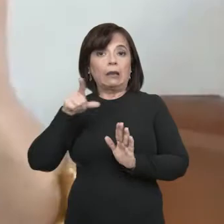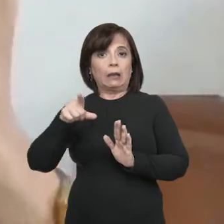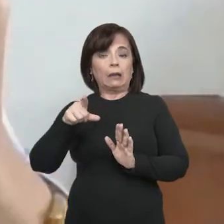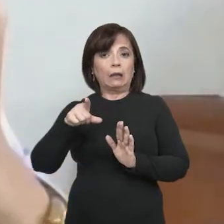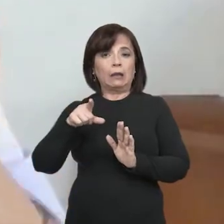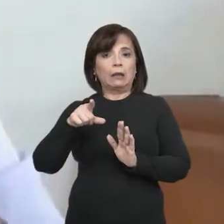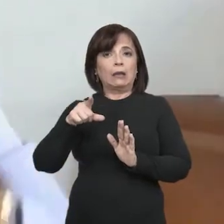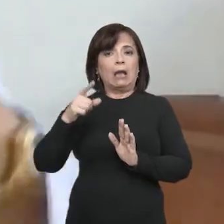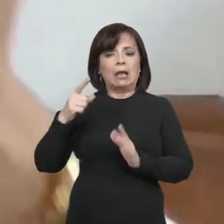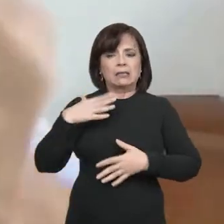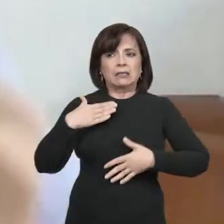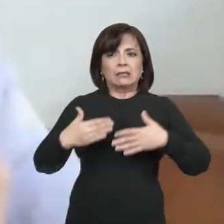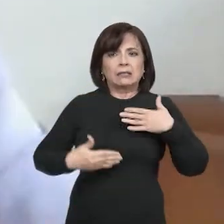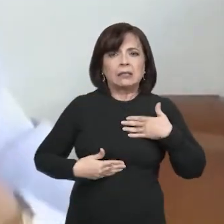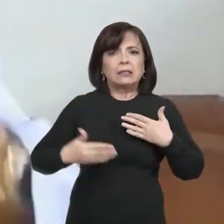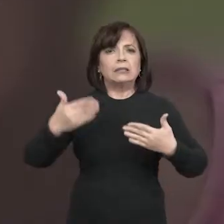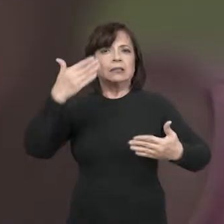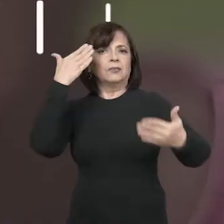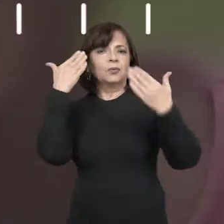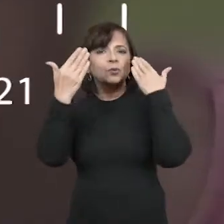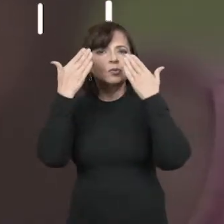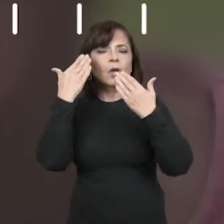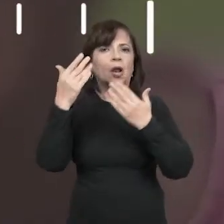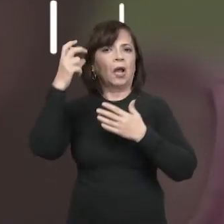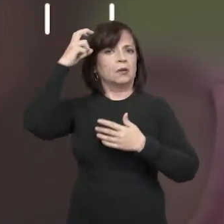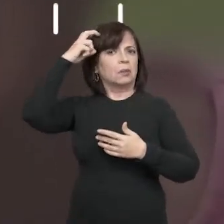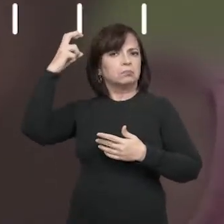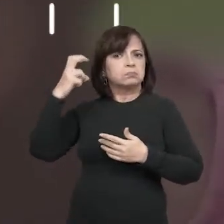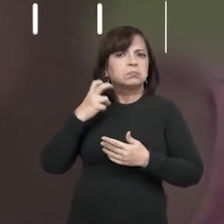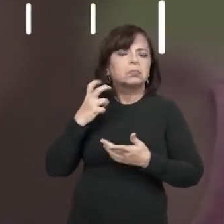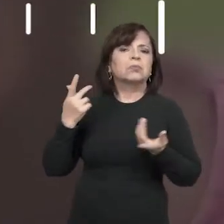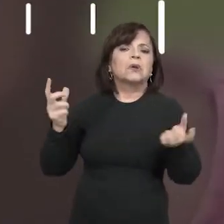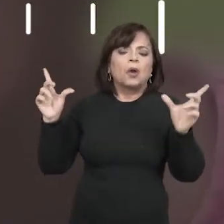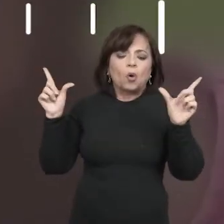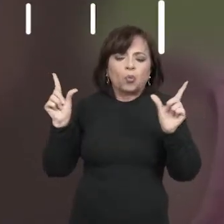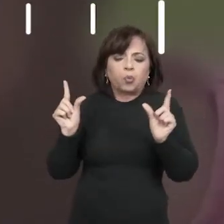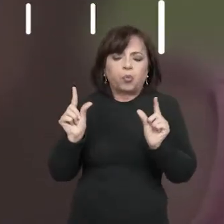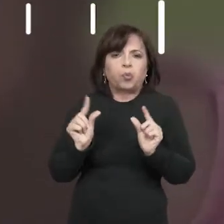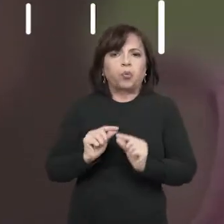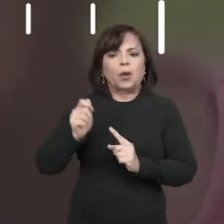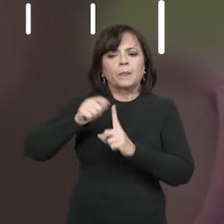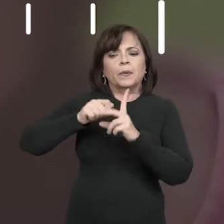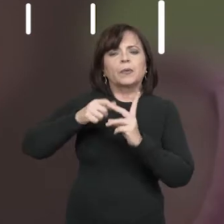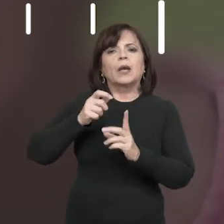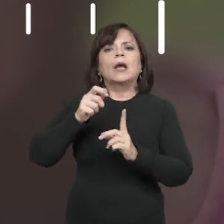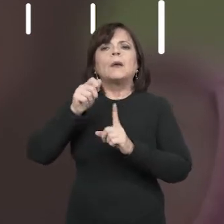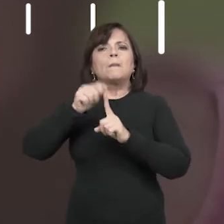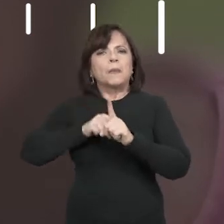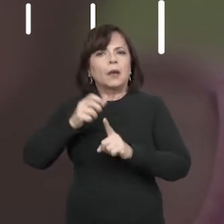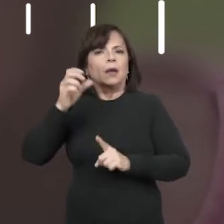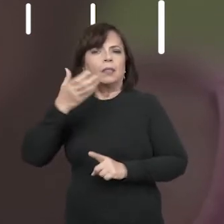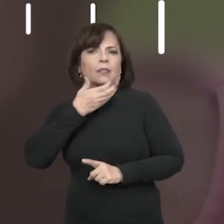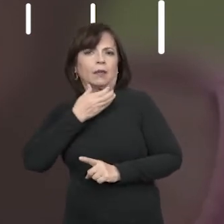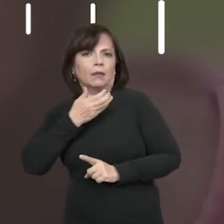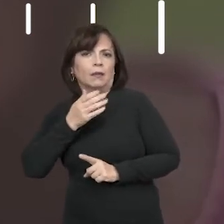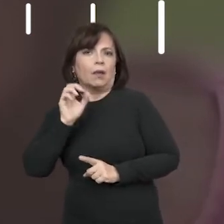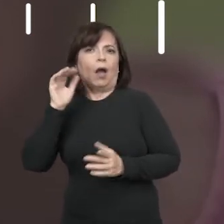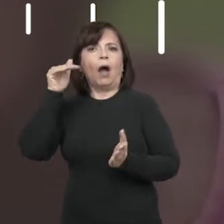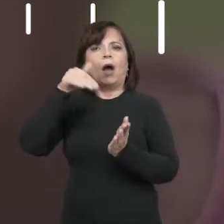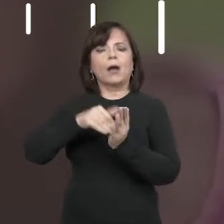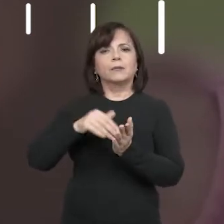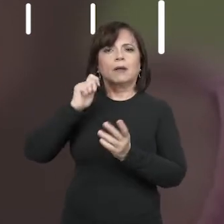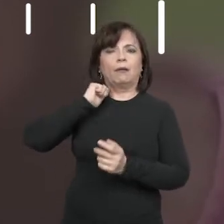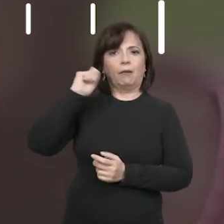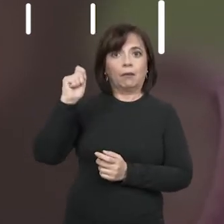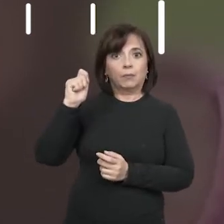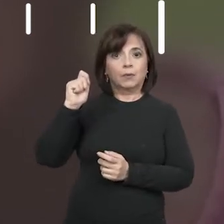tendo essa degradação física, psicológica, intelectual ao longo desses meses, de dezembro a abril.